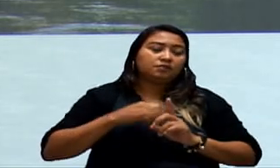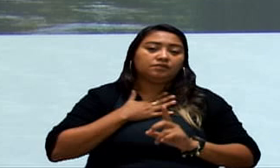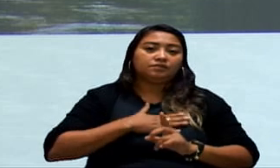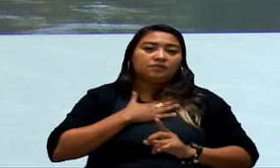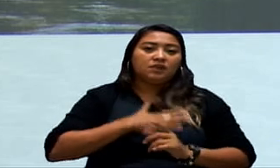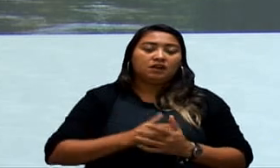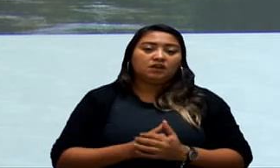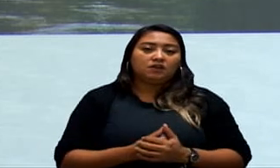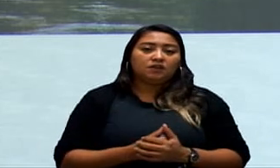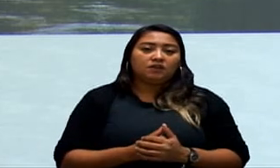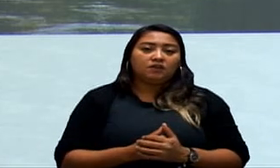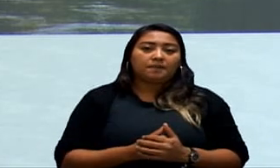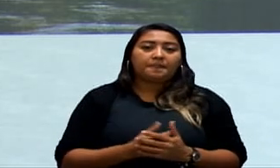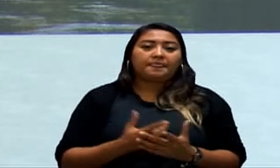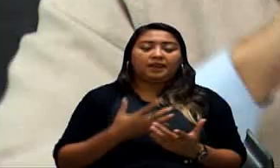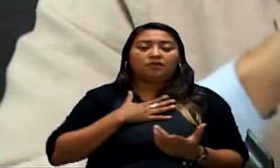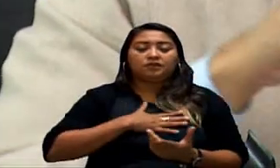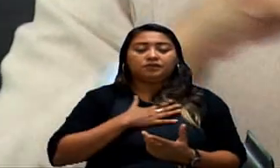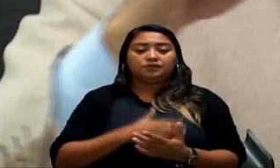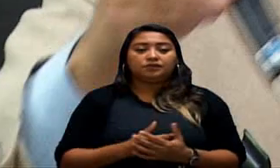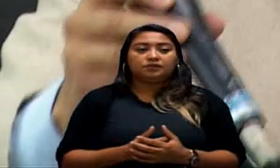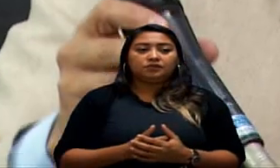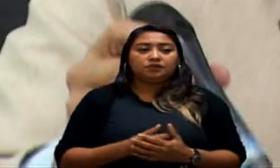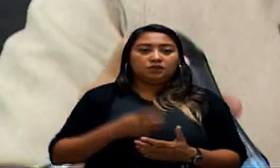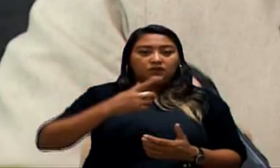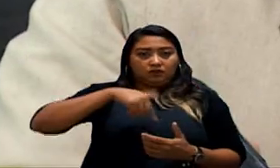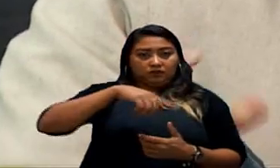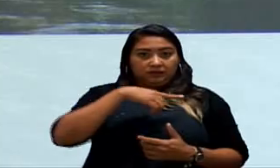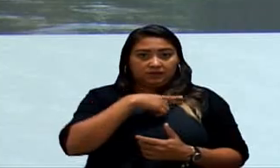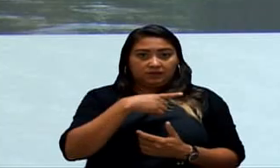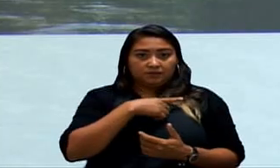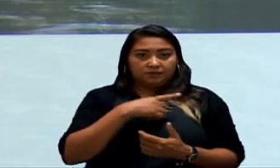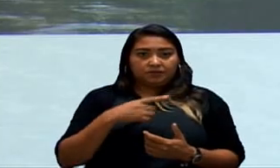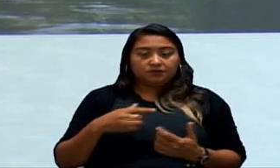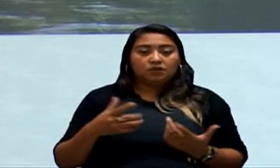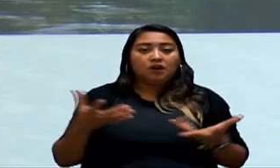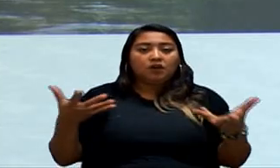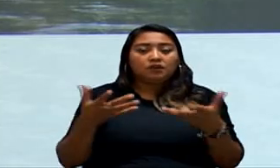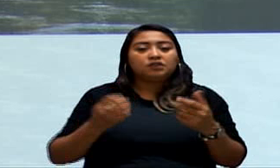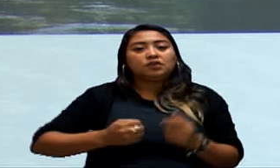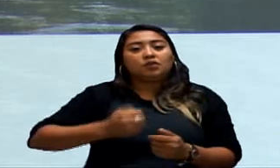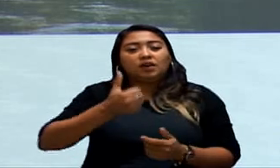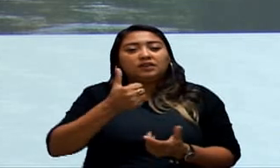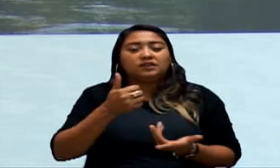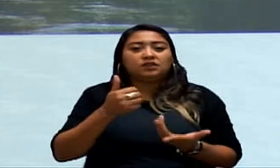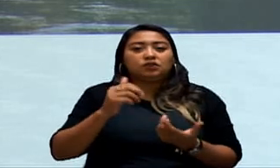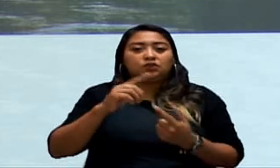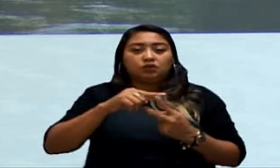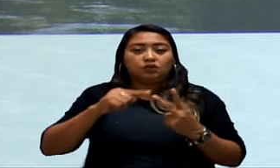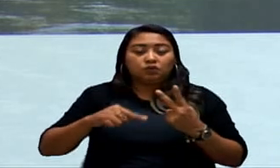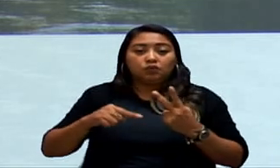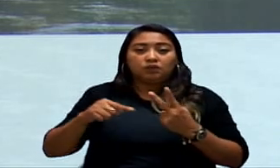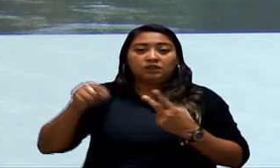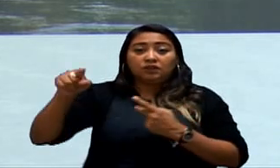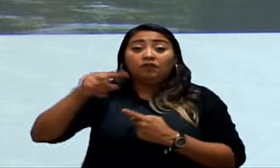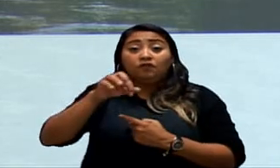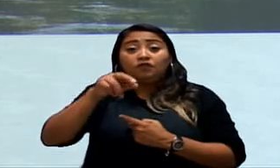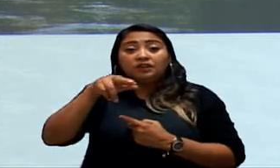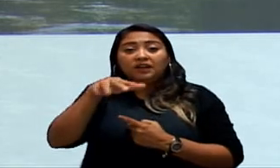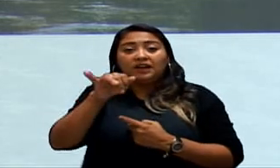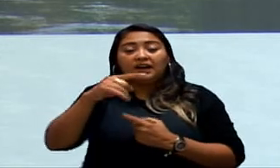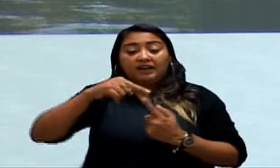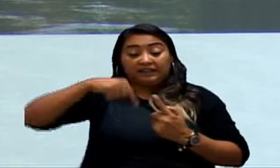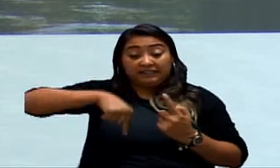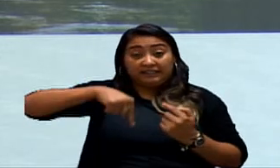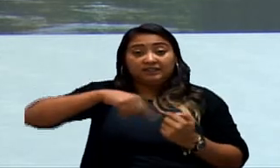23 do 8. De agosto? De agosto. Ah, sim. A gente tem hoje praticamente duas funerárias em Sorocaba. A gente